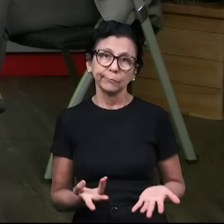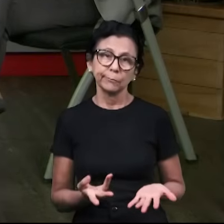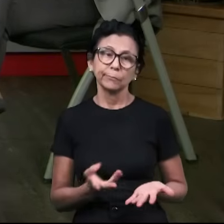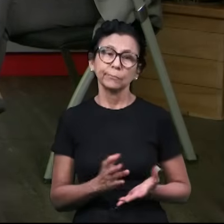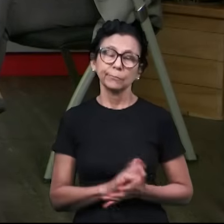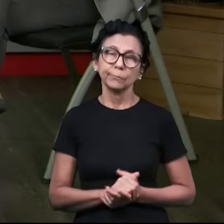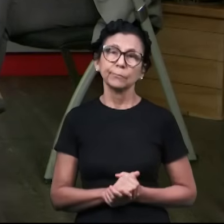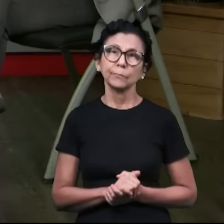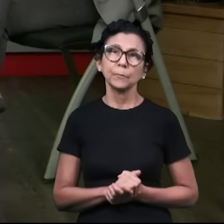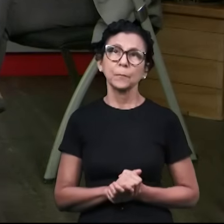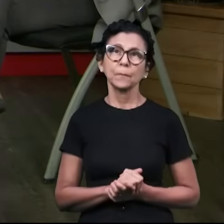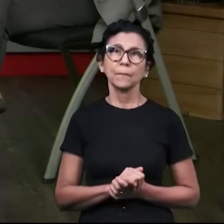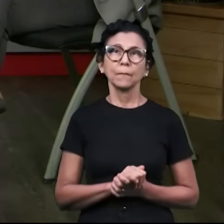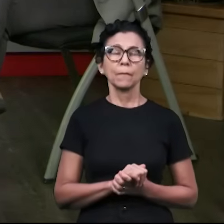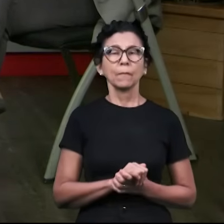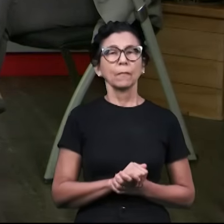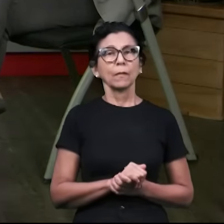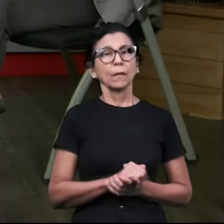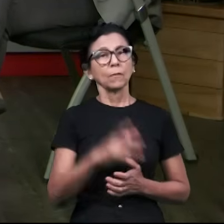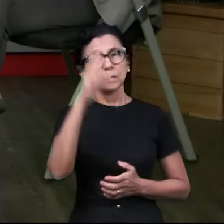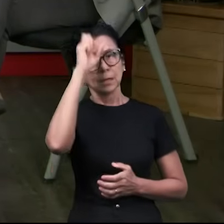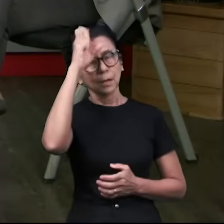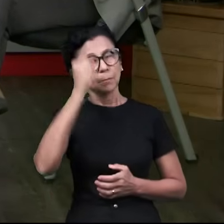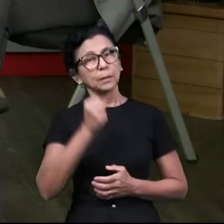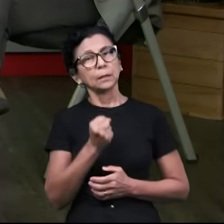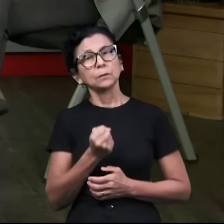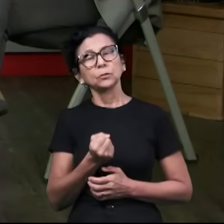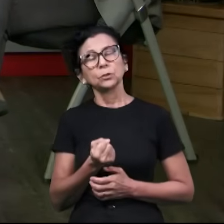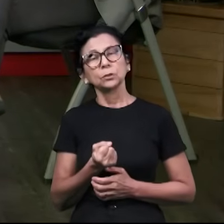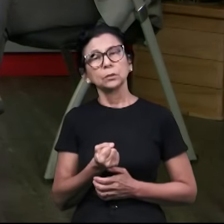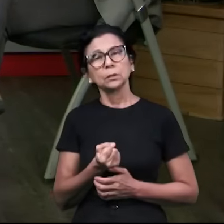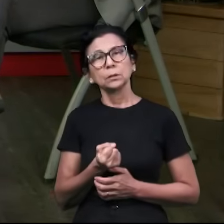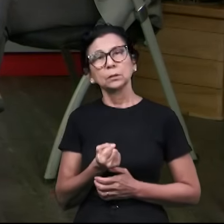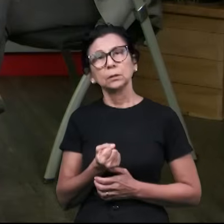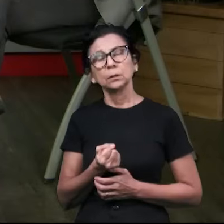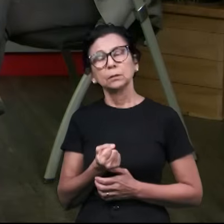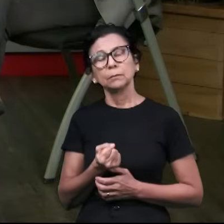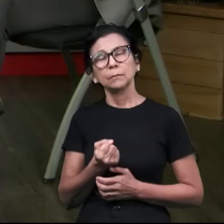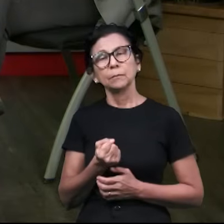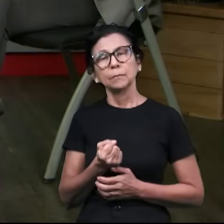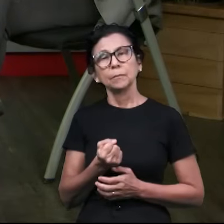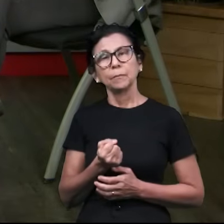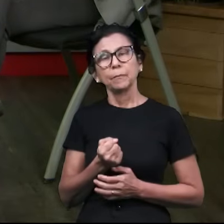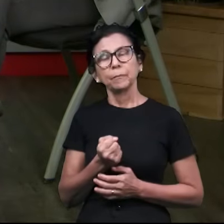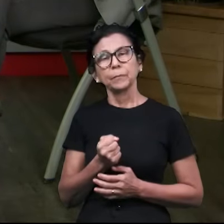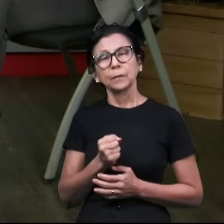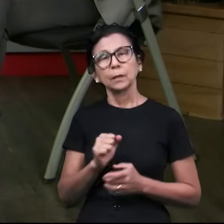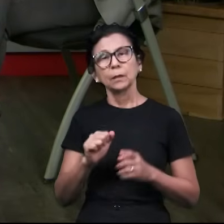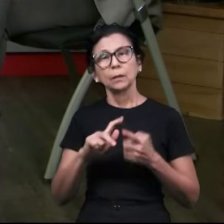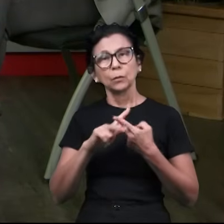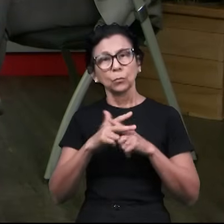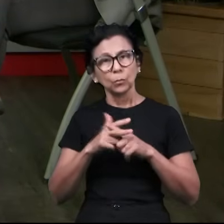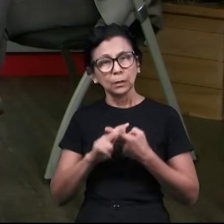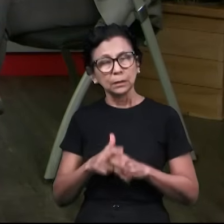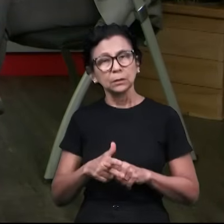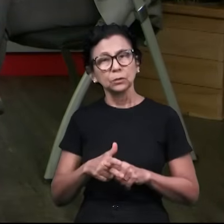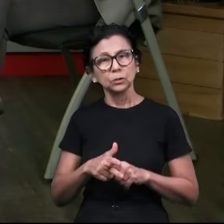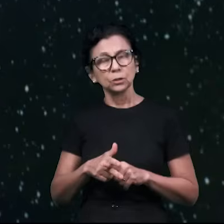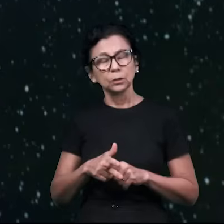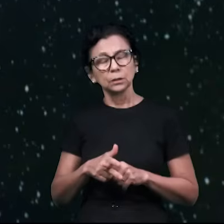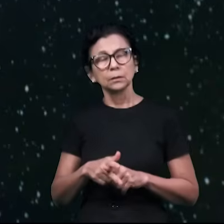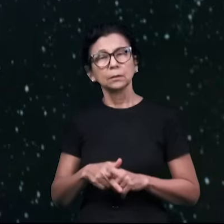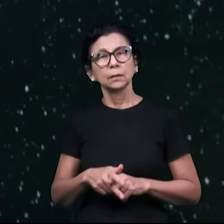aprende o que é o acerto. Comenta sobre isso. É porque, bem, inicialmente,